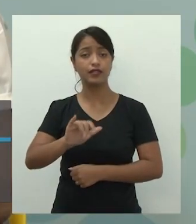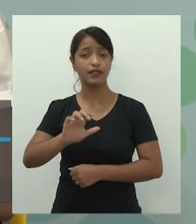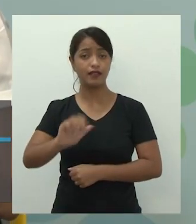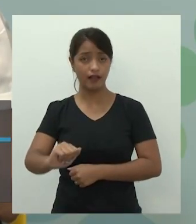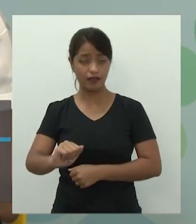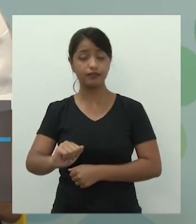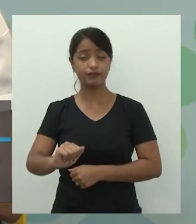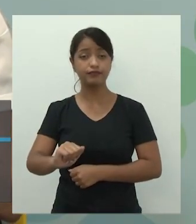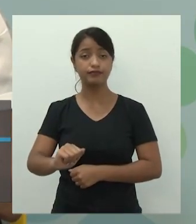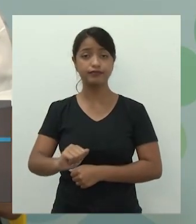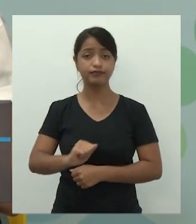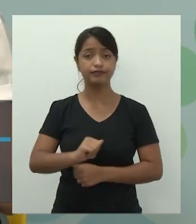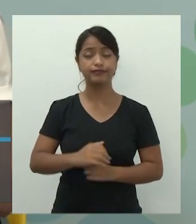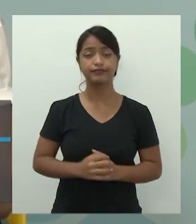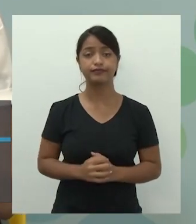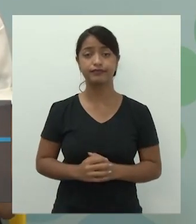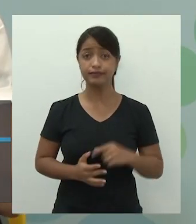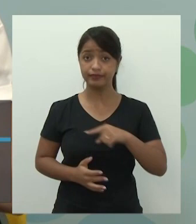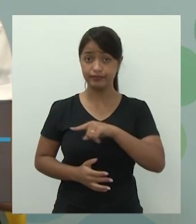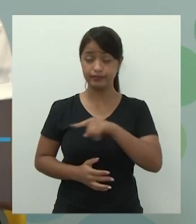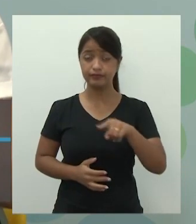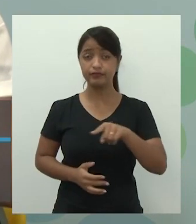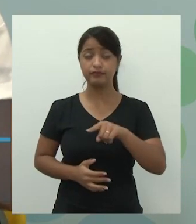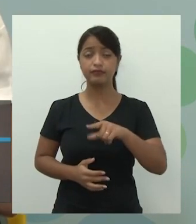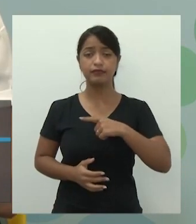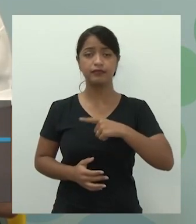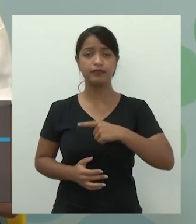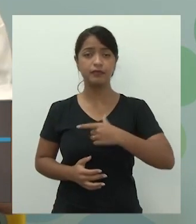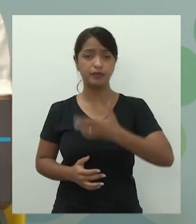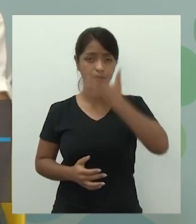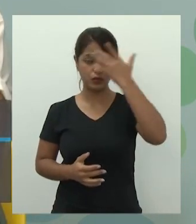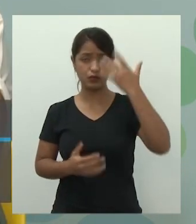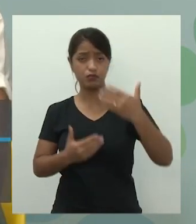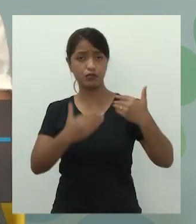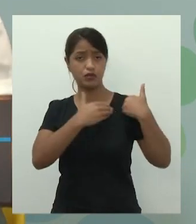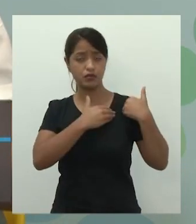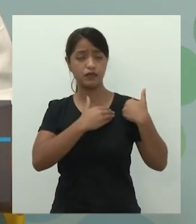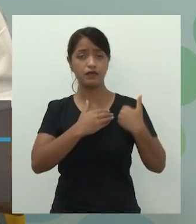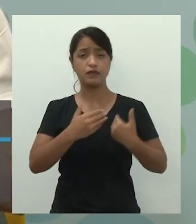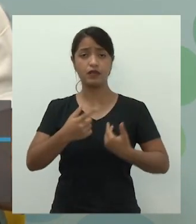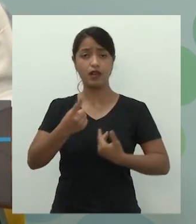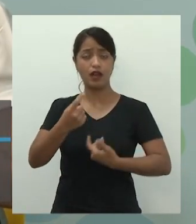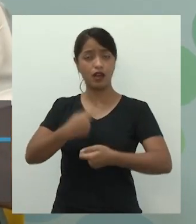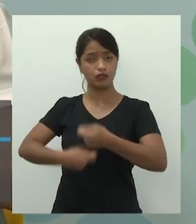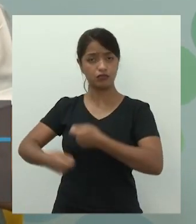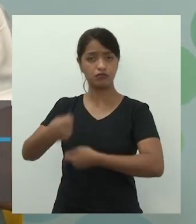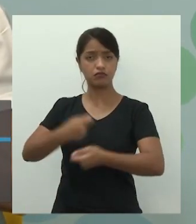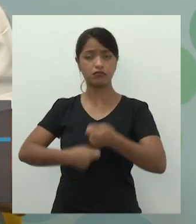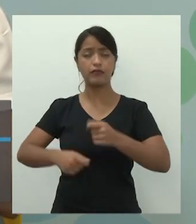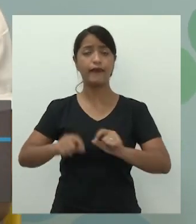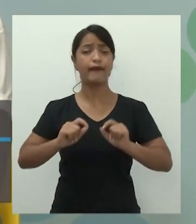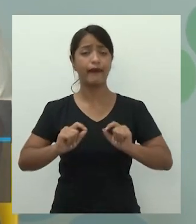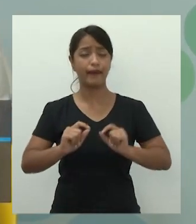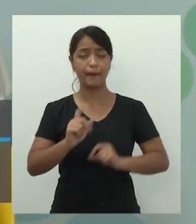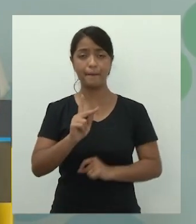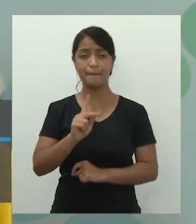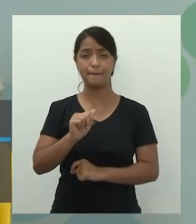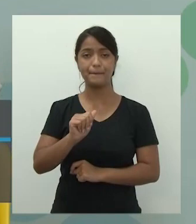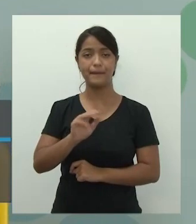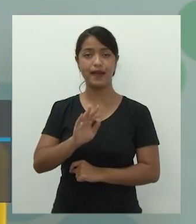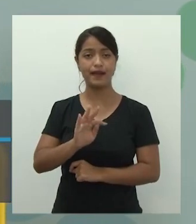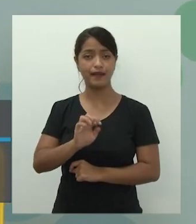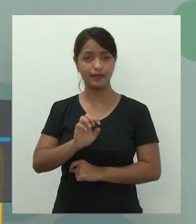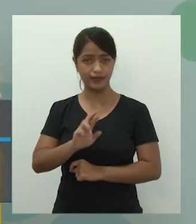elas elas são administradas aí por um pater, que é o pai de uma família, de um grande clã. Isso vocês verão aí